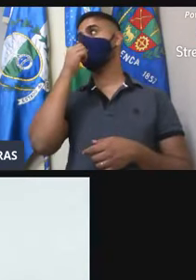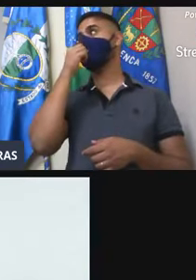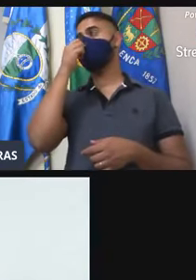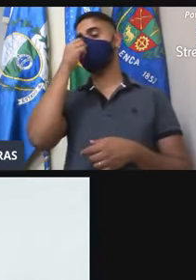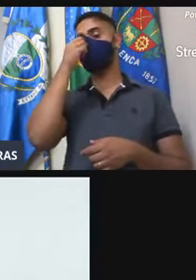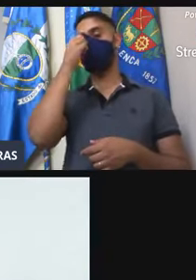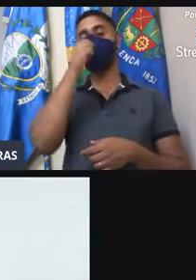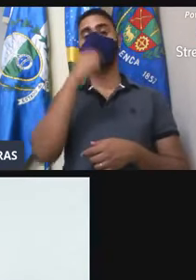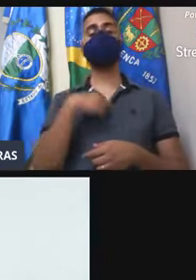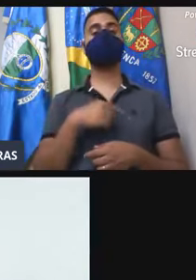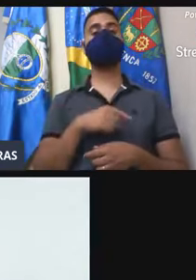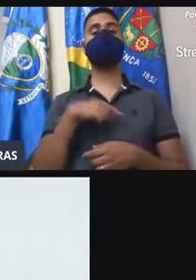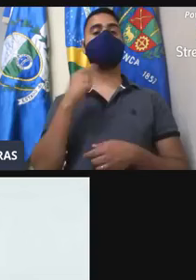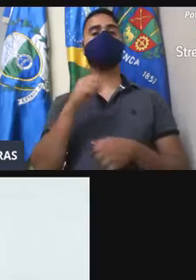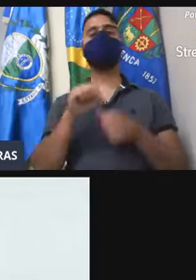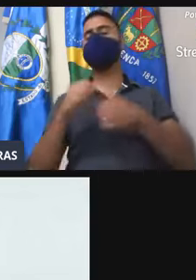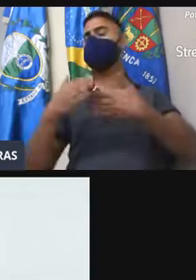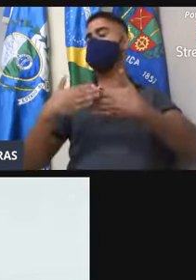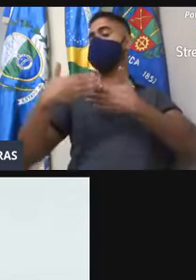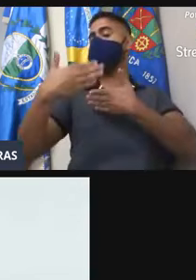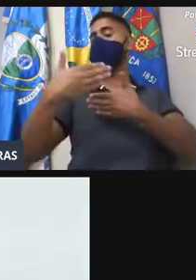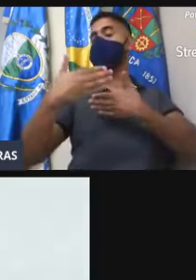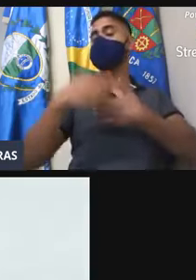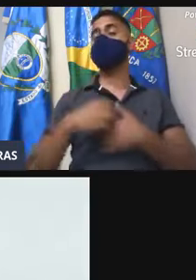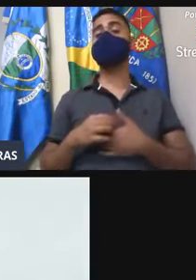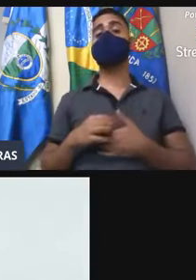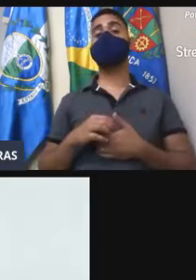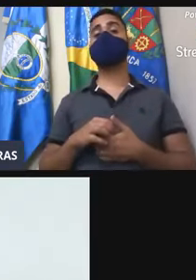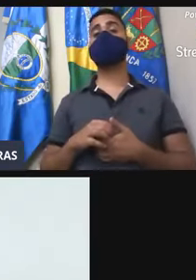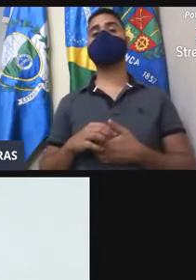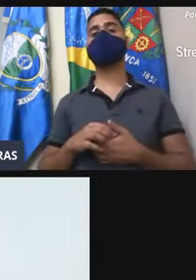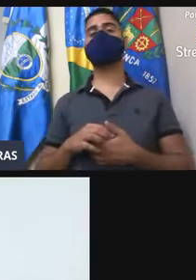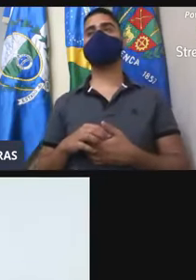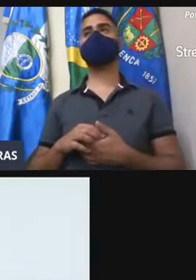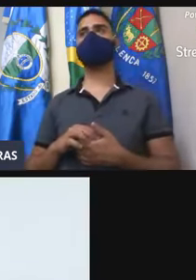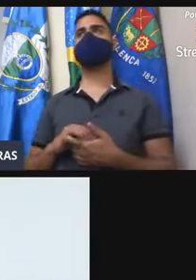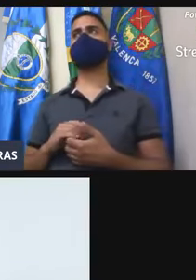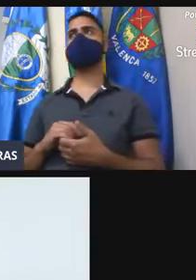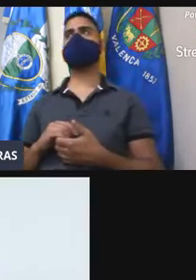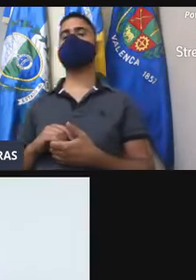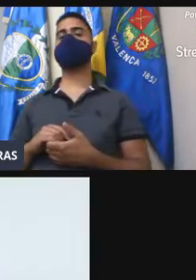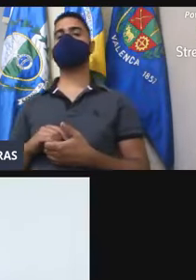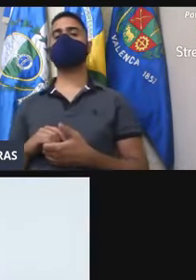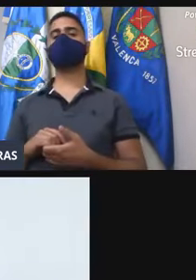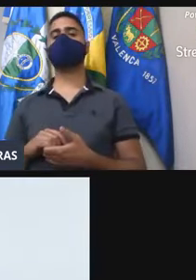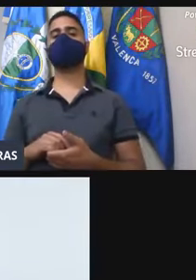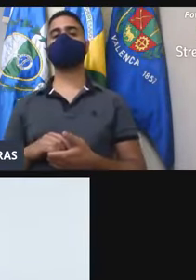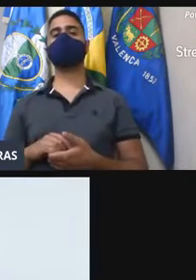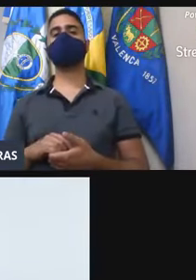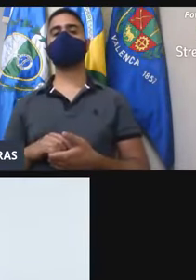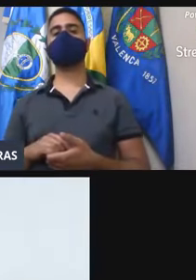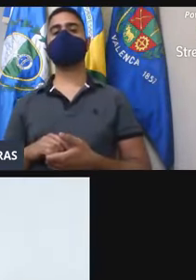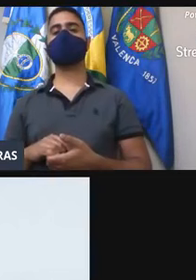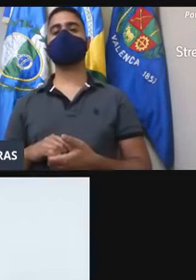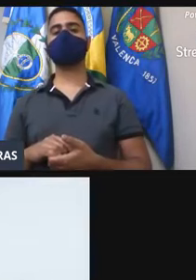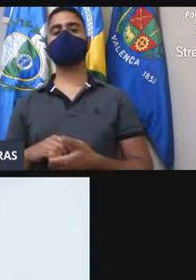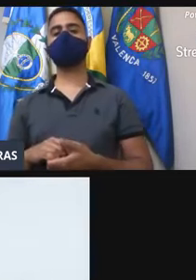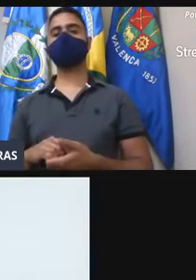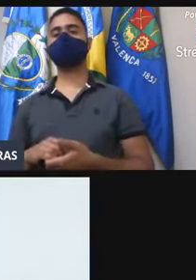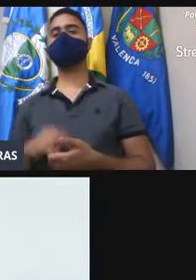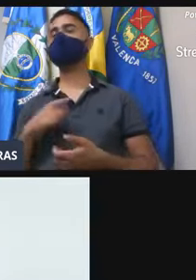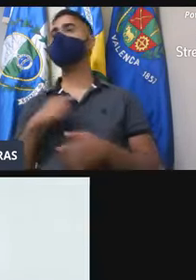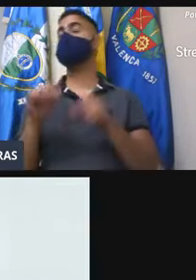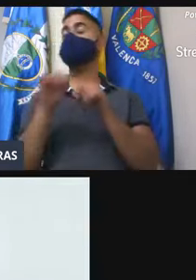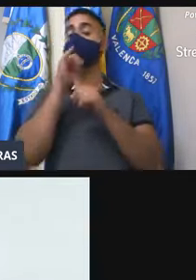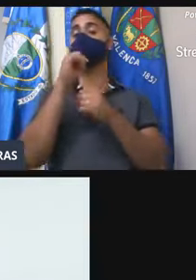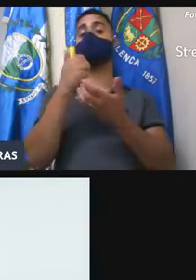porque nós, agora, a gente que fica nessa linha de frente, né? Os funcionários,